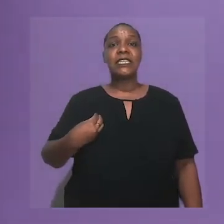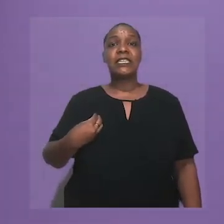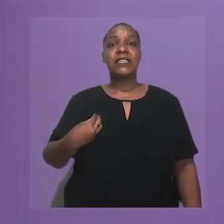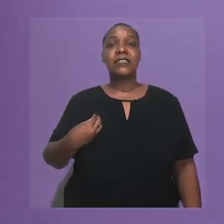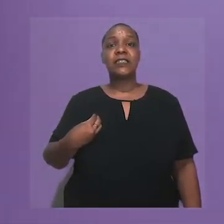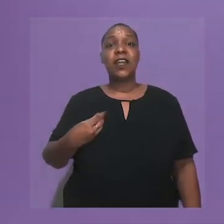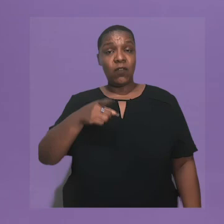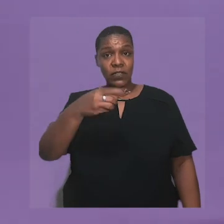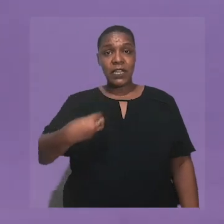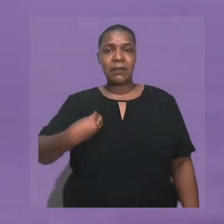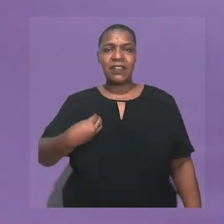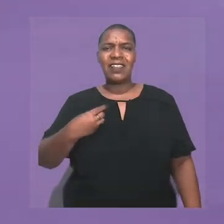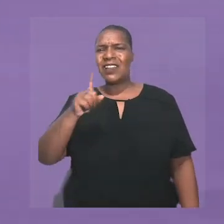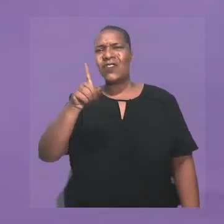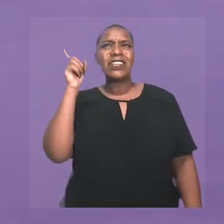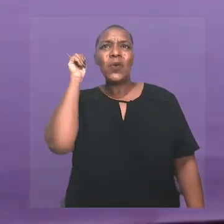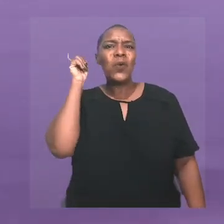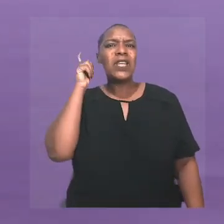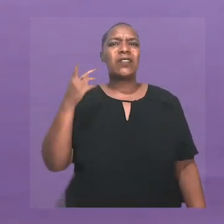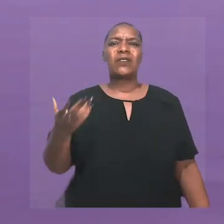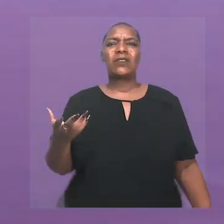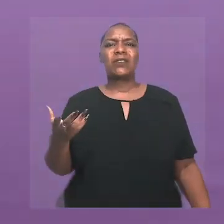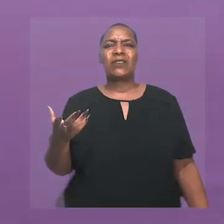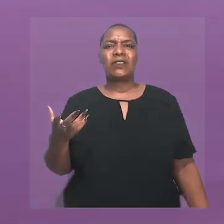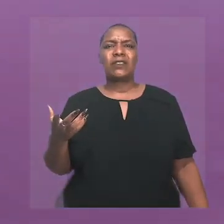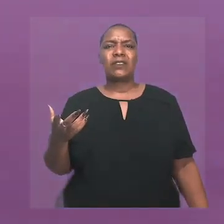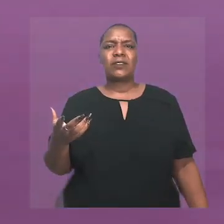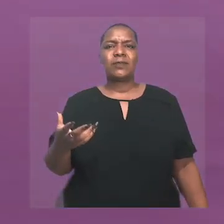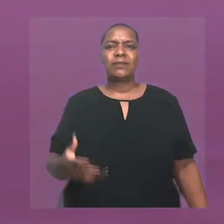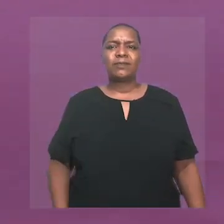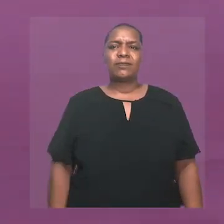Presença. Você presença, não você ruído.